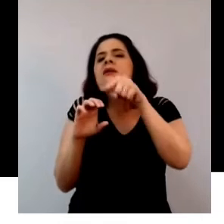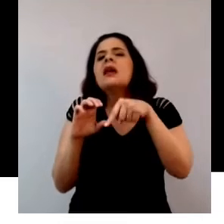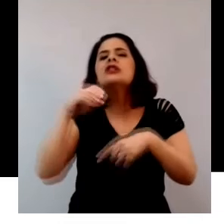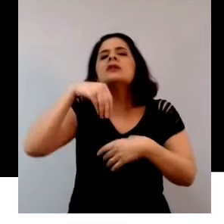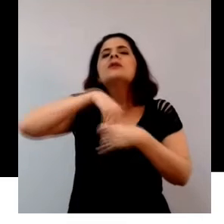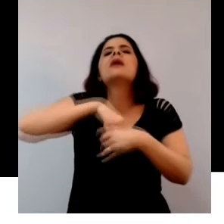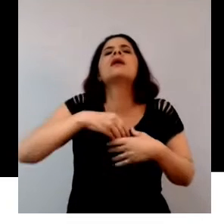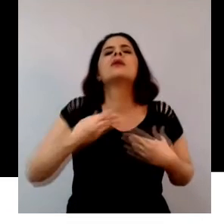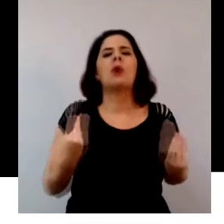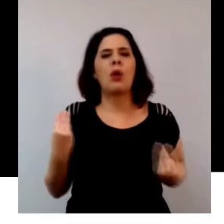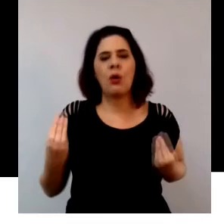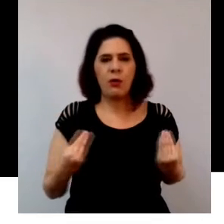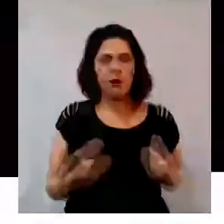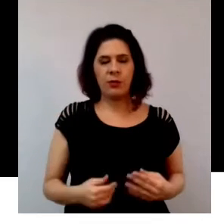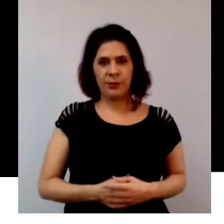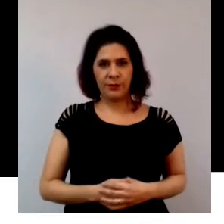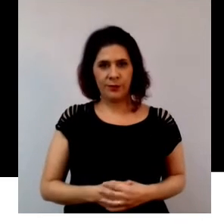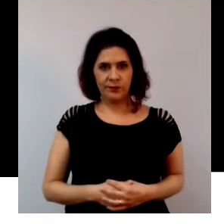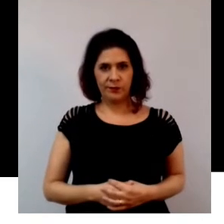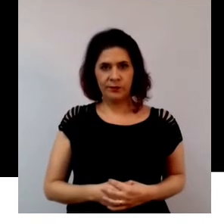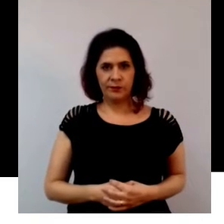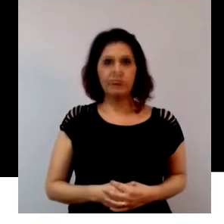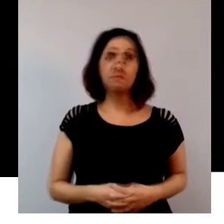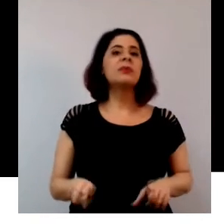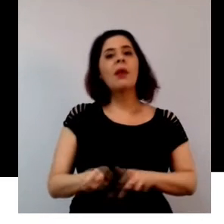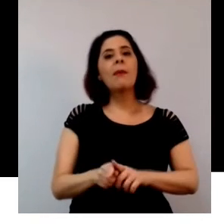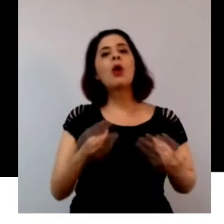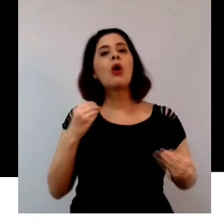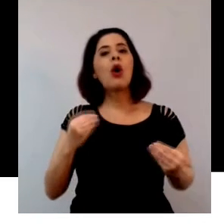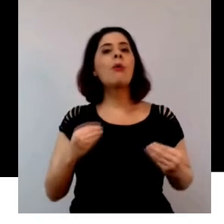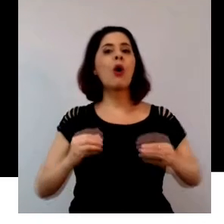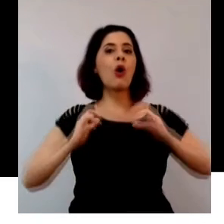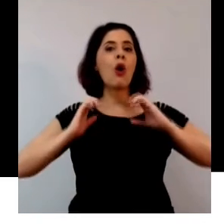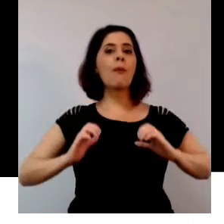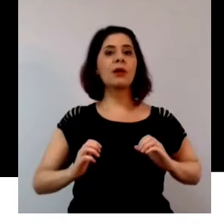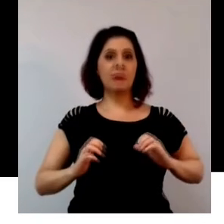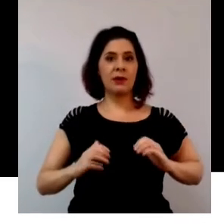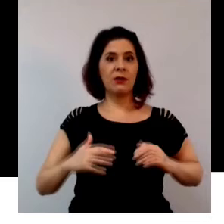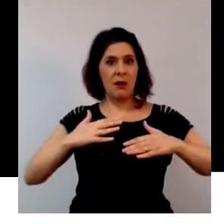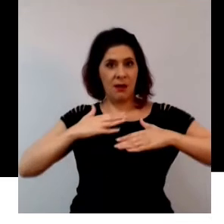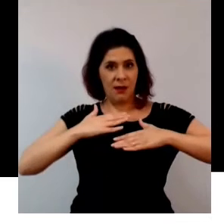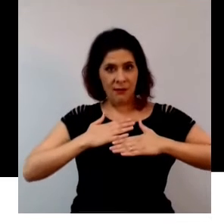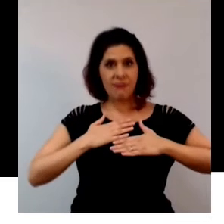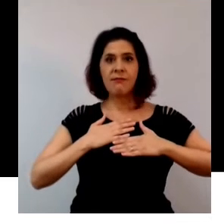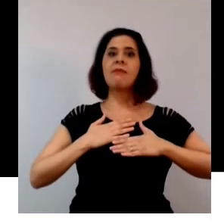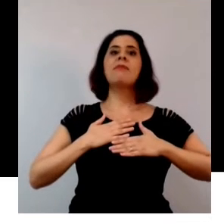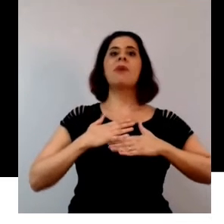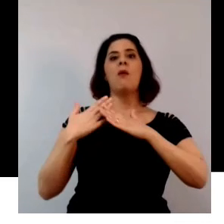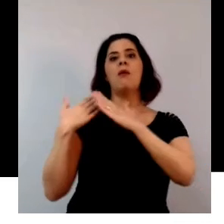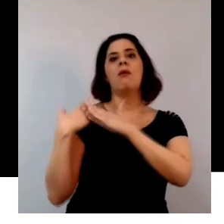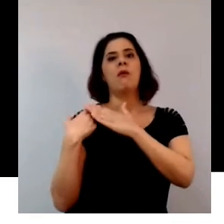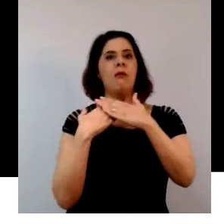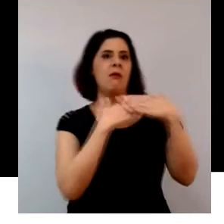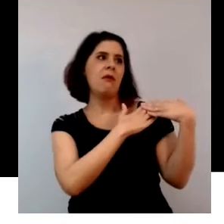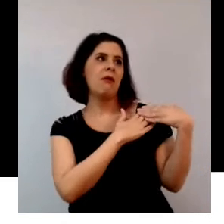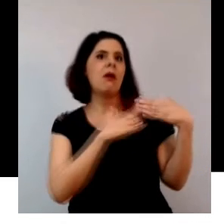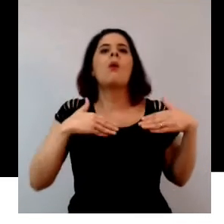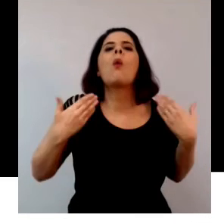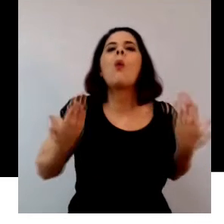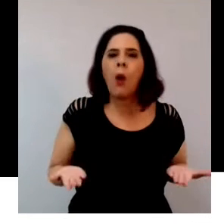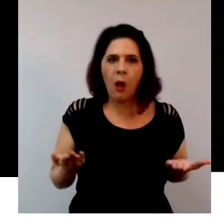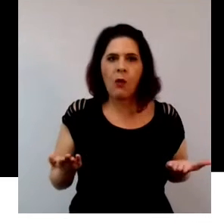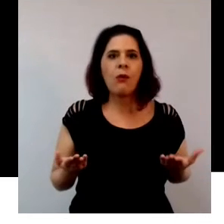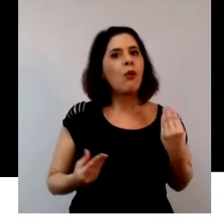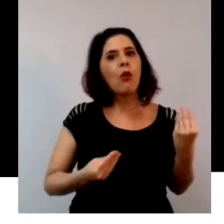E também da área comportamental. Qual é o nosso papel de combater? Porque eu acho que a gente chegou num lugar que é de combate